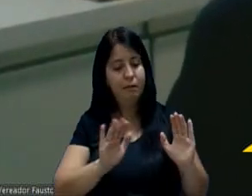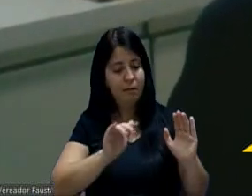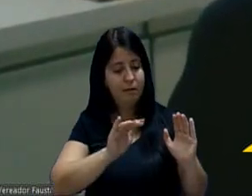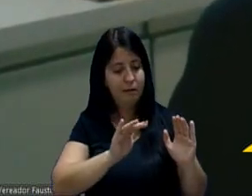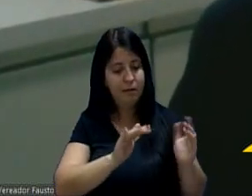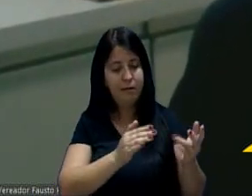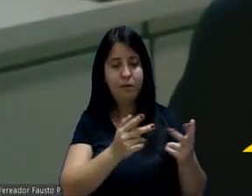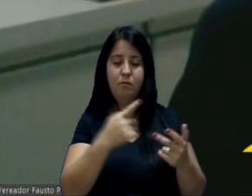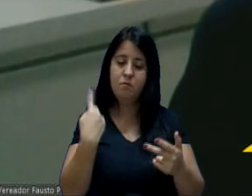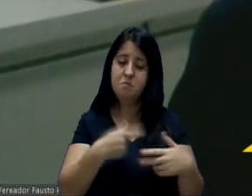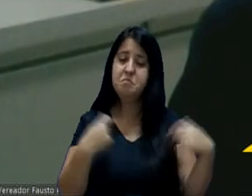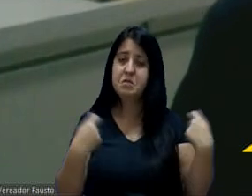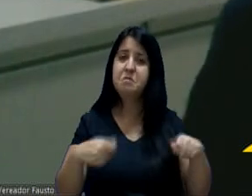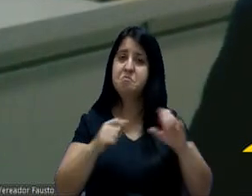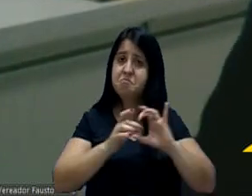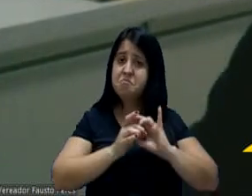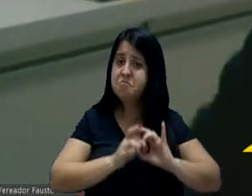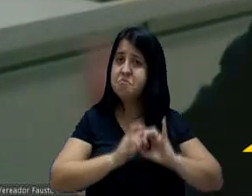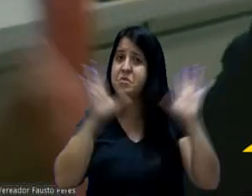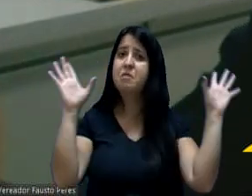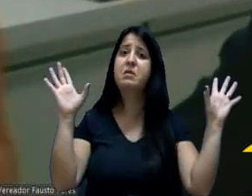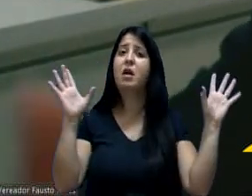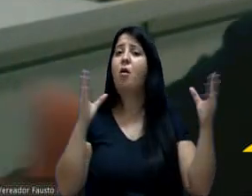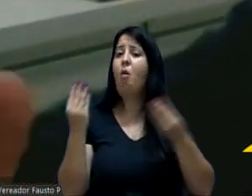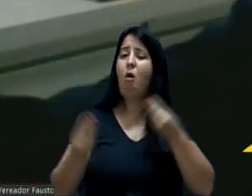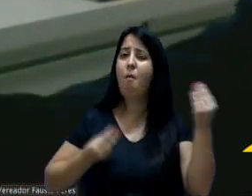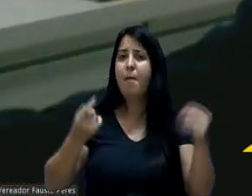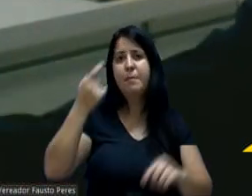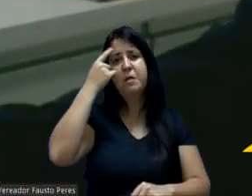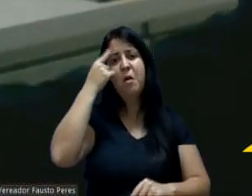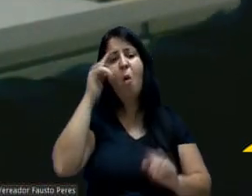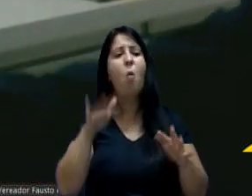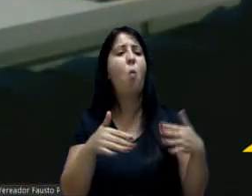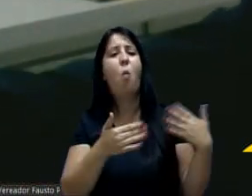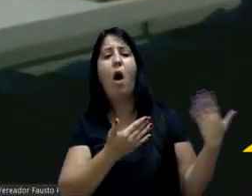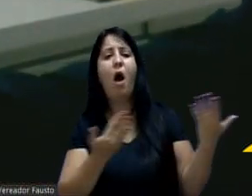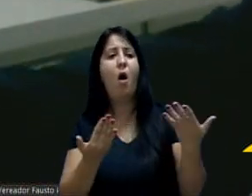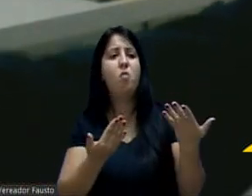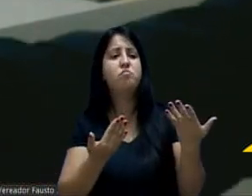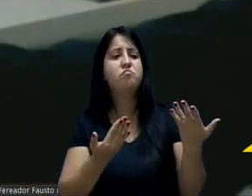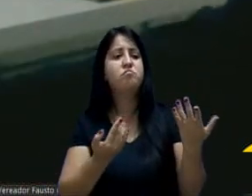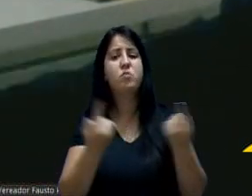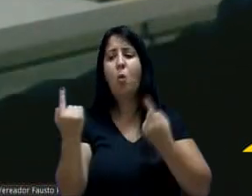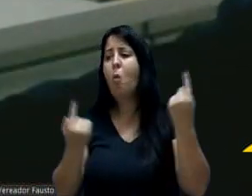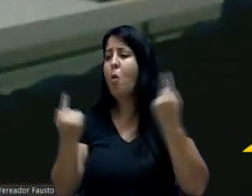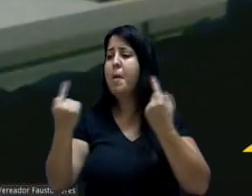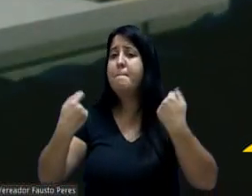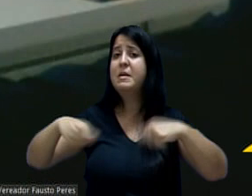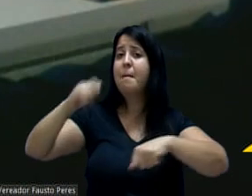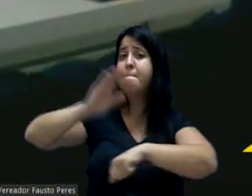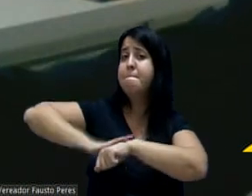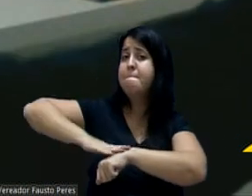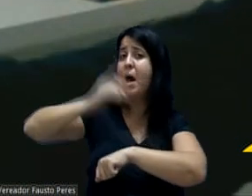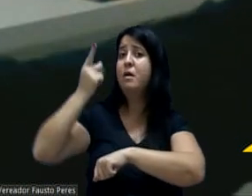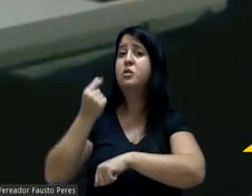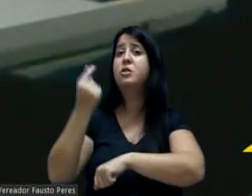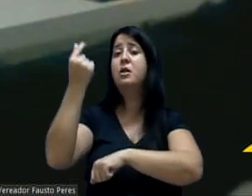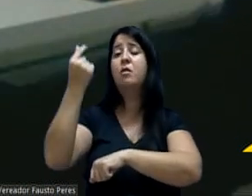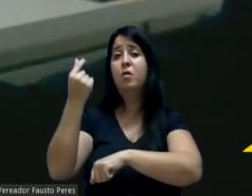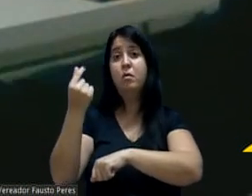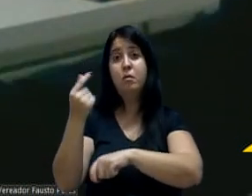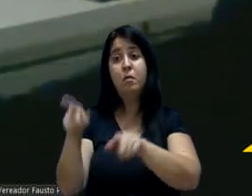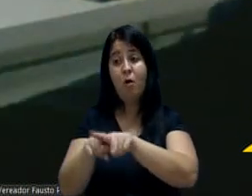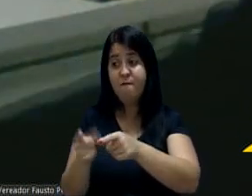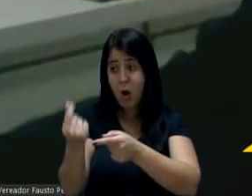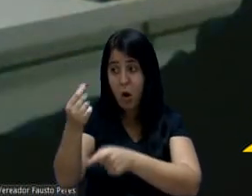essa liberdade para poder ver qual é a entidade que está necessitando mais aquele recurso e o do valor